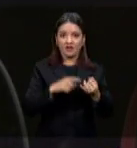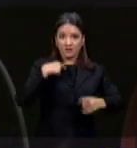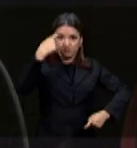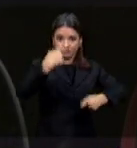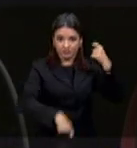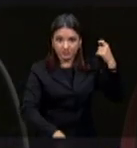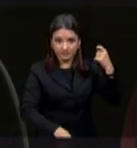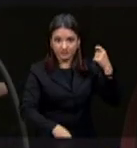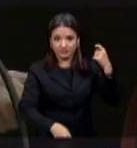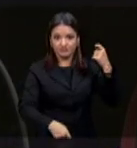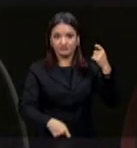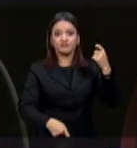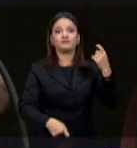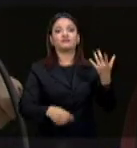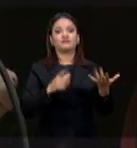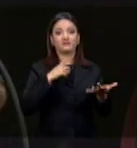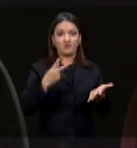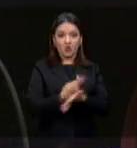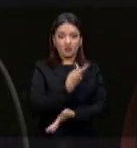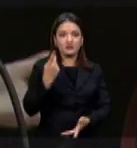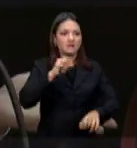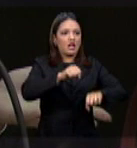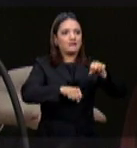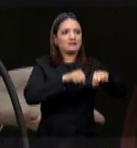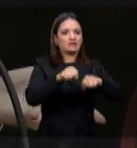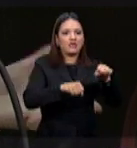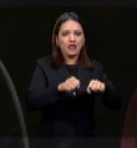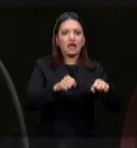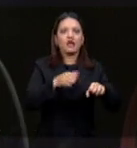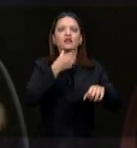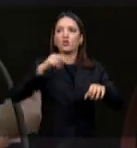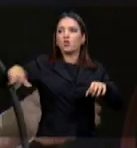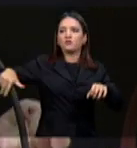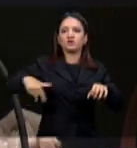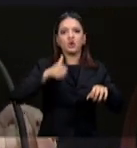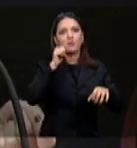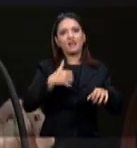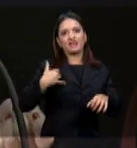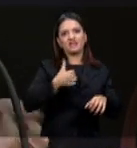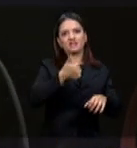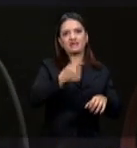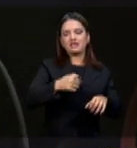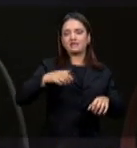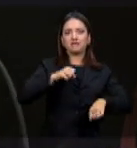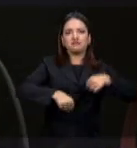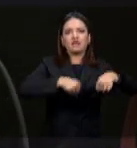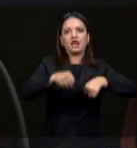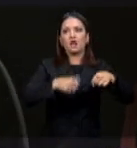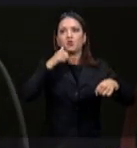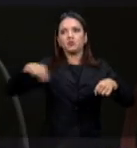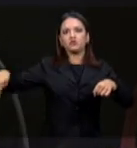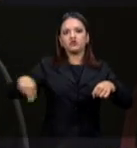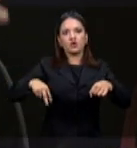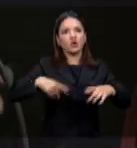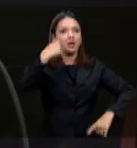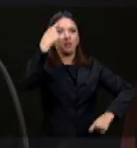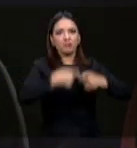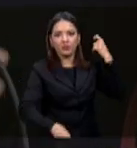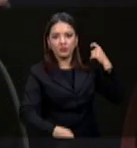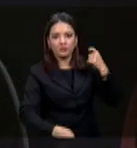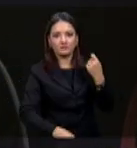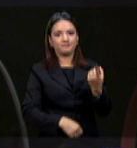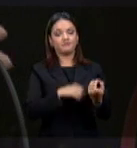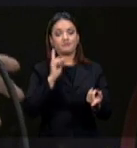estupro durante um assalto, iam roubar a bicicleta dela, ela com 17 anos, pedalando perto de casa. Aconteceu o estupro,